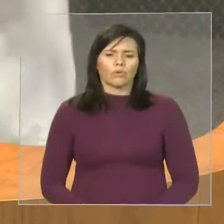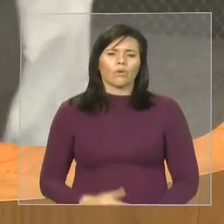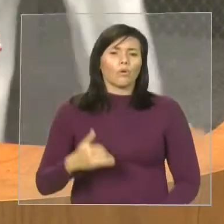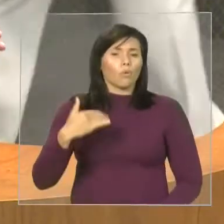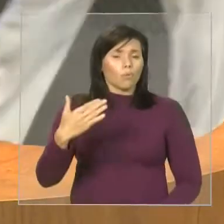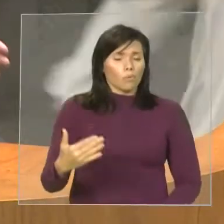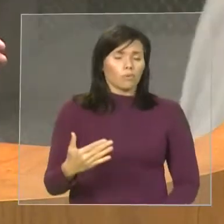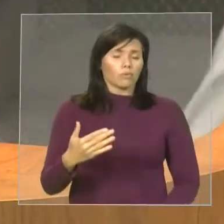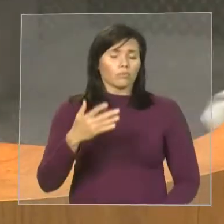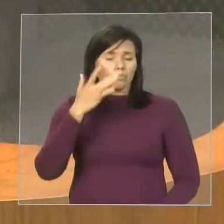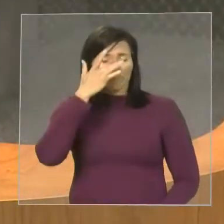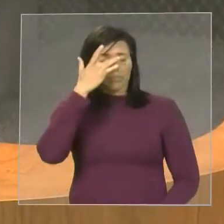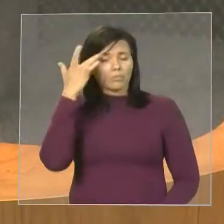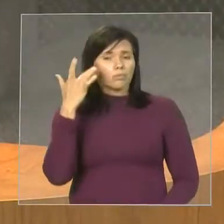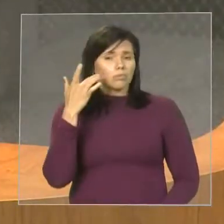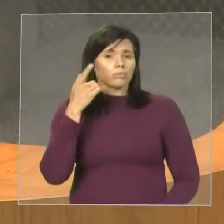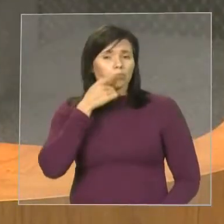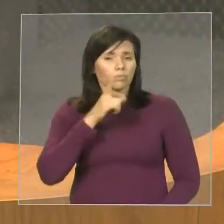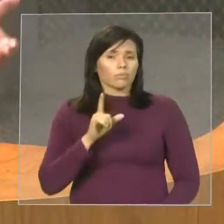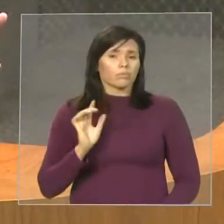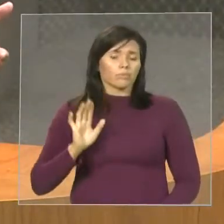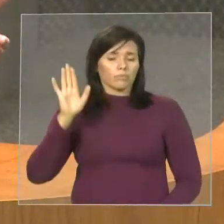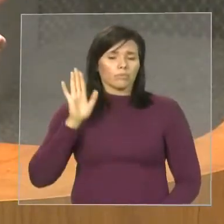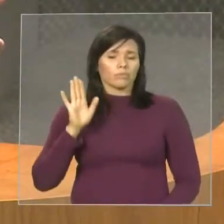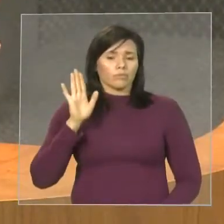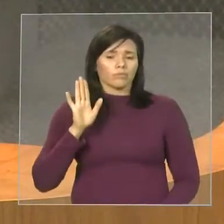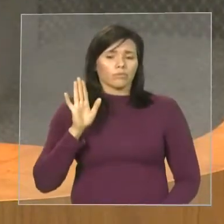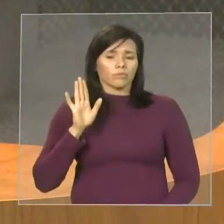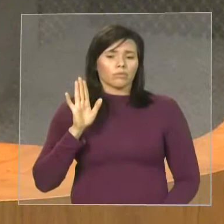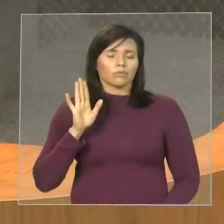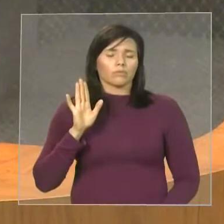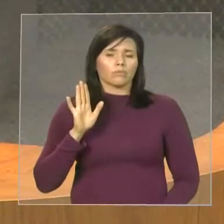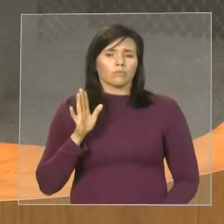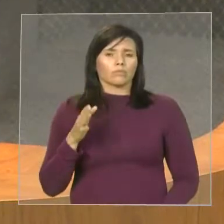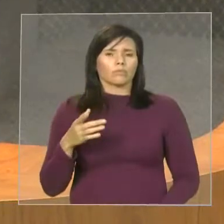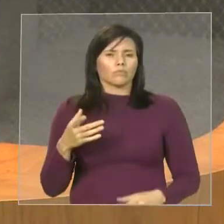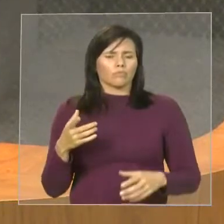mandato, mas o partido tende a desaparecer. E isso